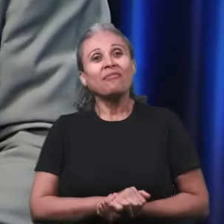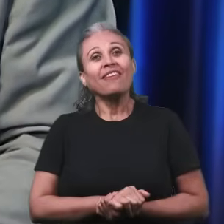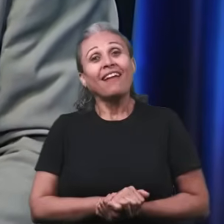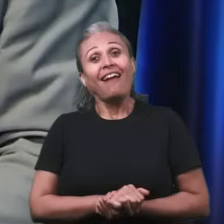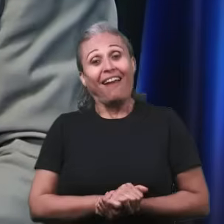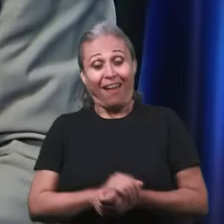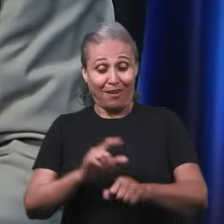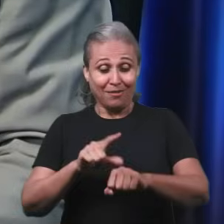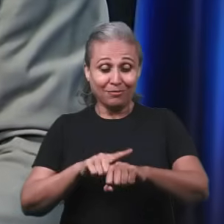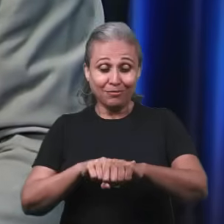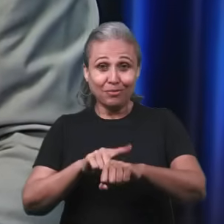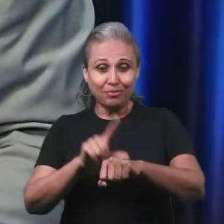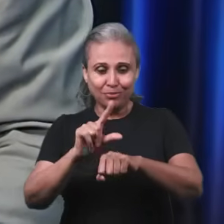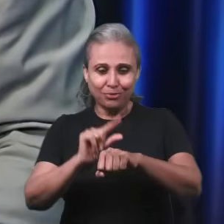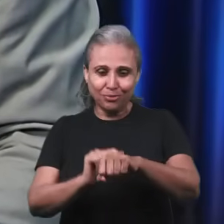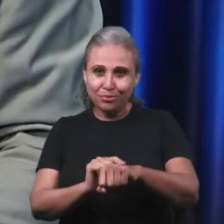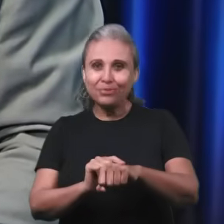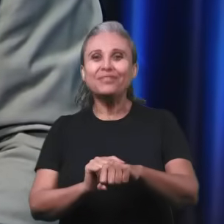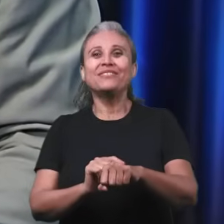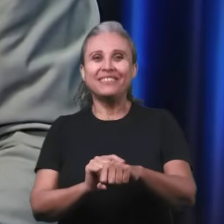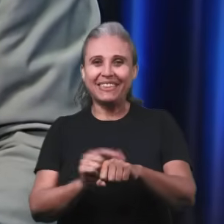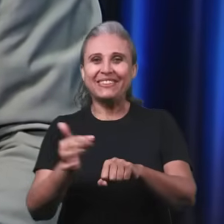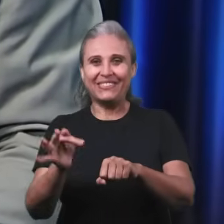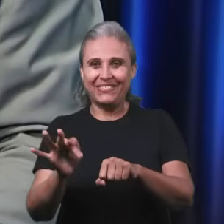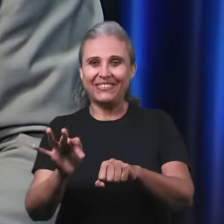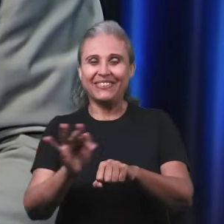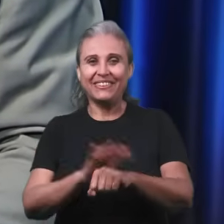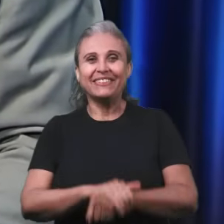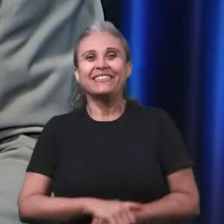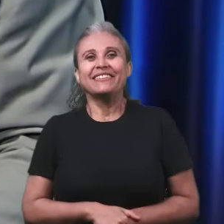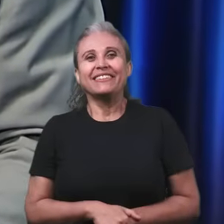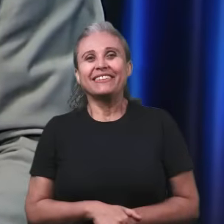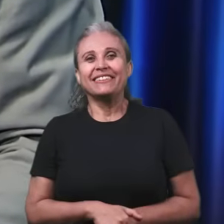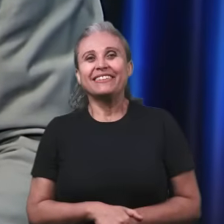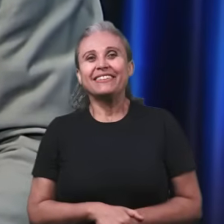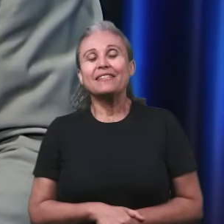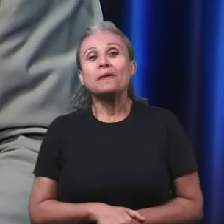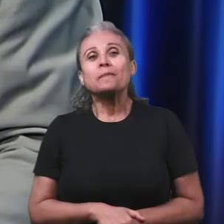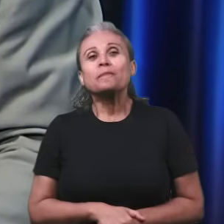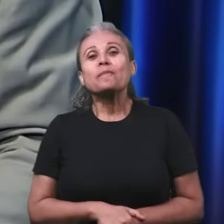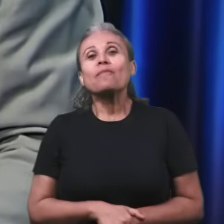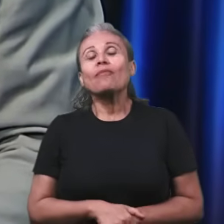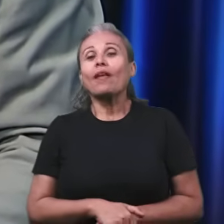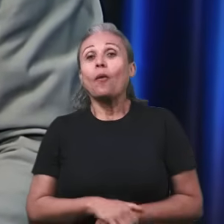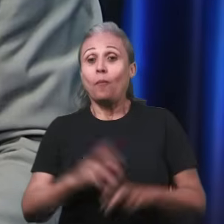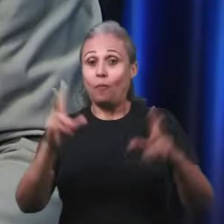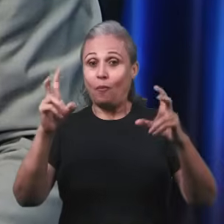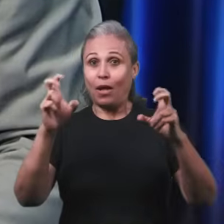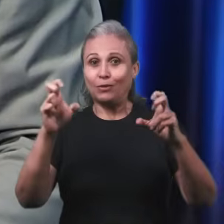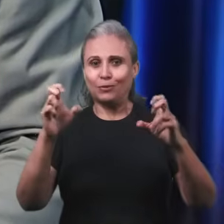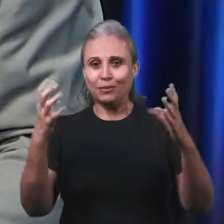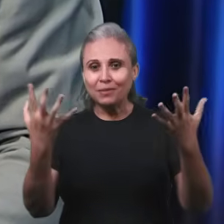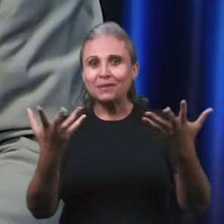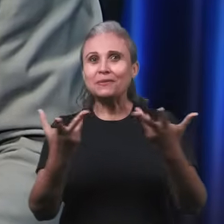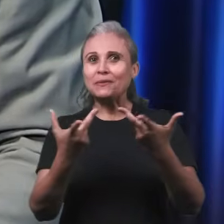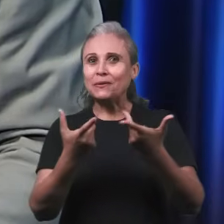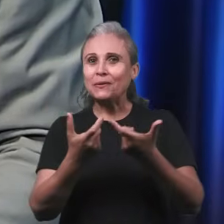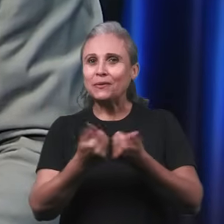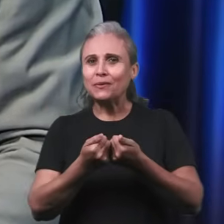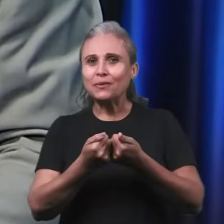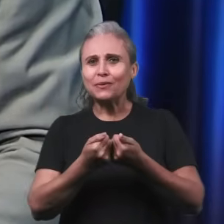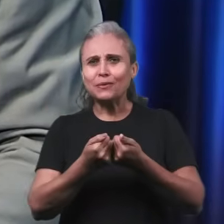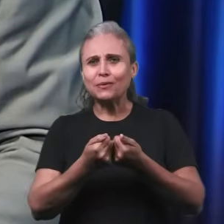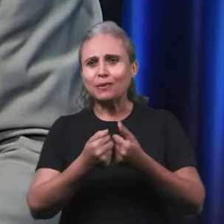tempo finalizou ali também. É um assunto também muito rico, muito